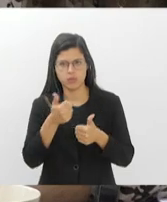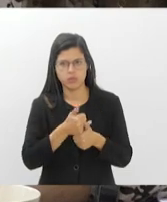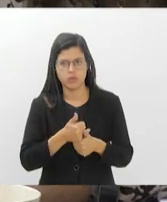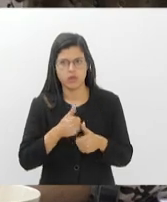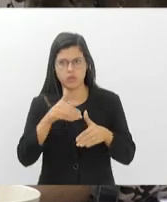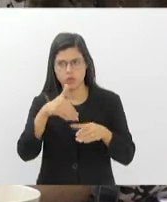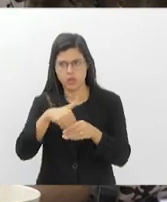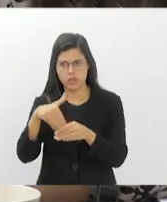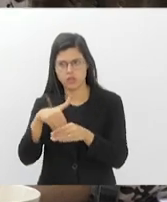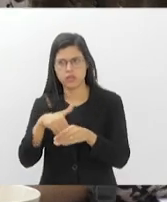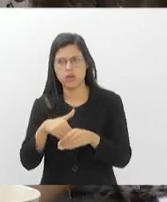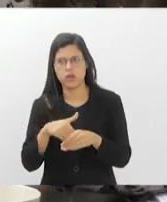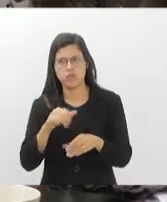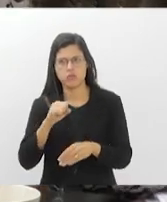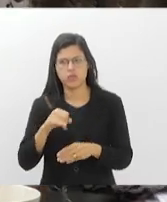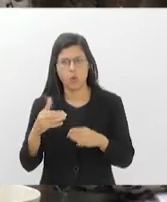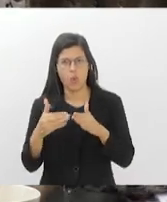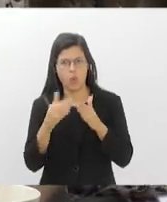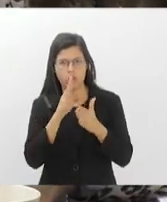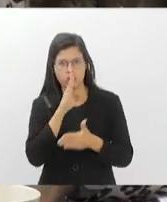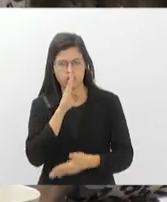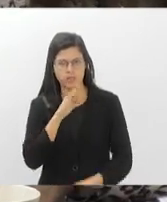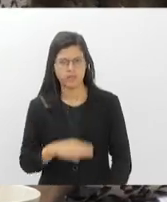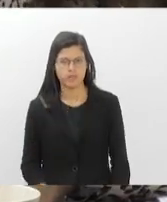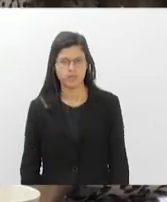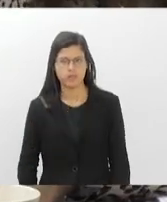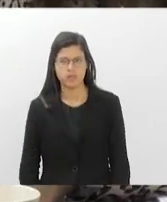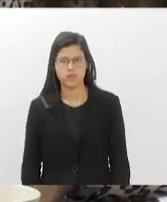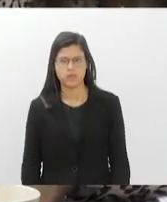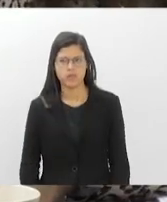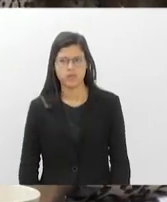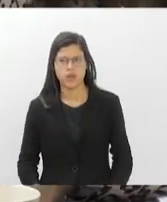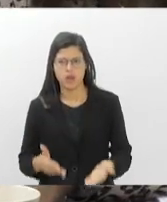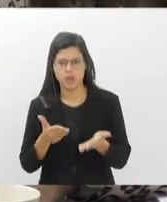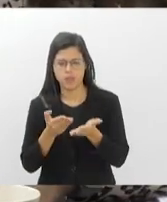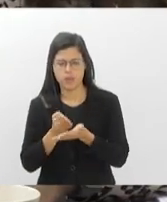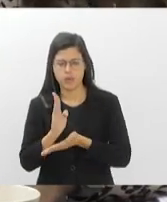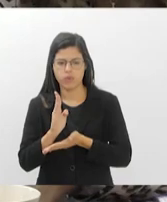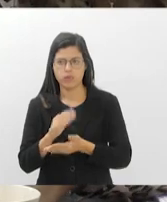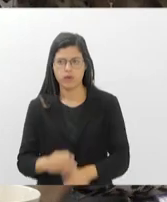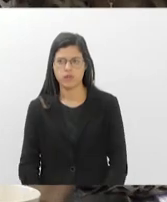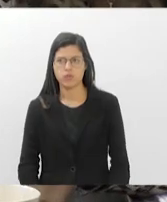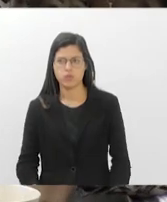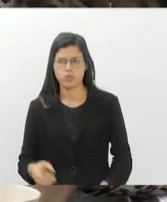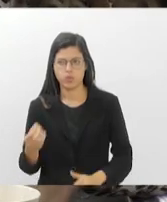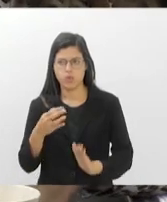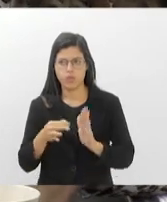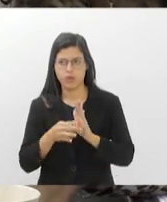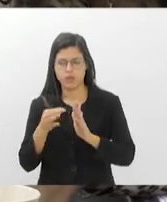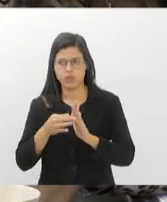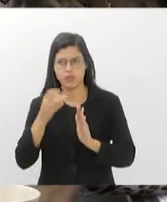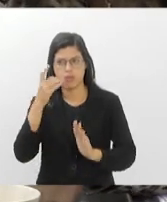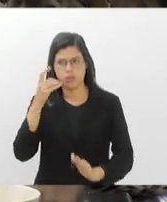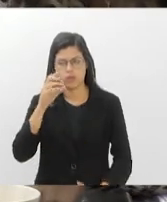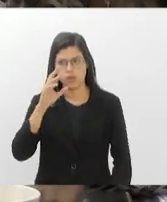votação, senhores que aprovam, permaneçam como estão. Aprovado o novo parecer do deputado Rodrigo Amorim.